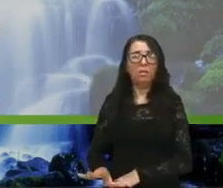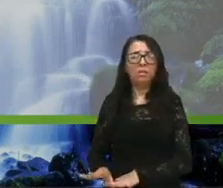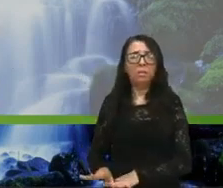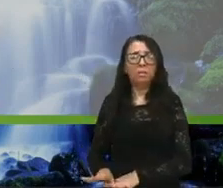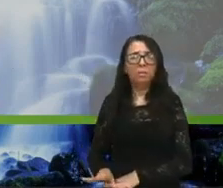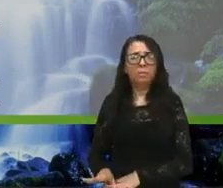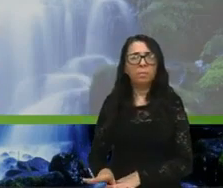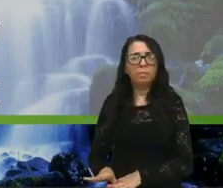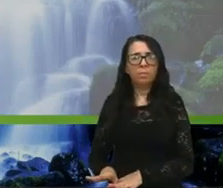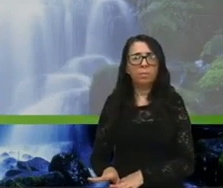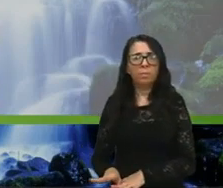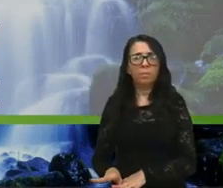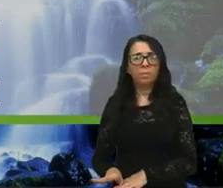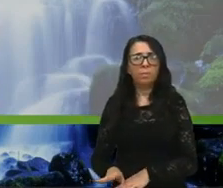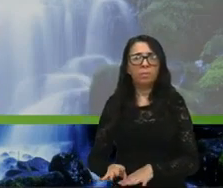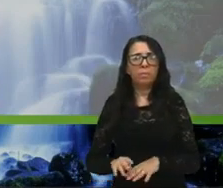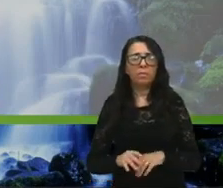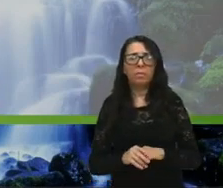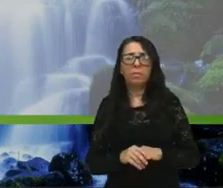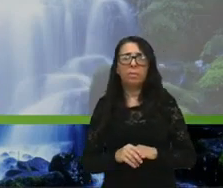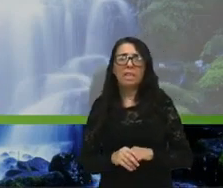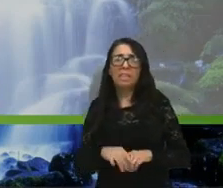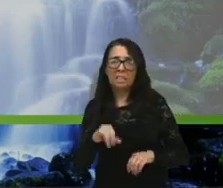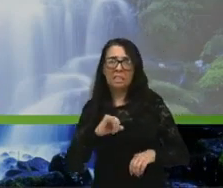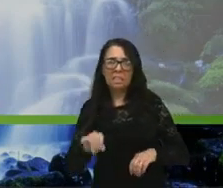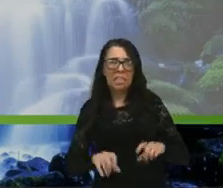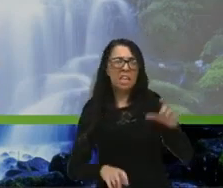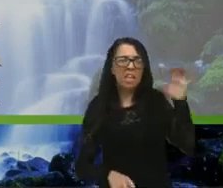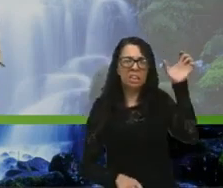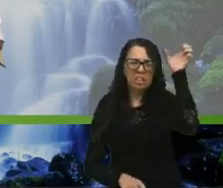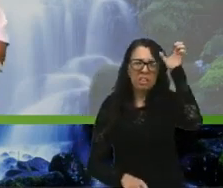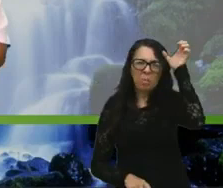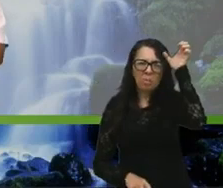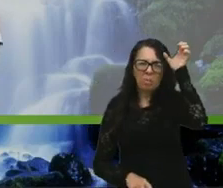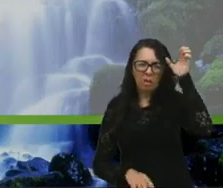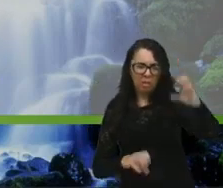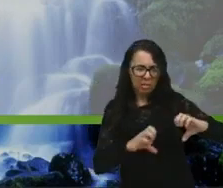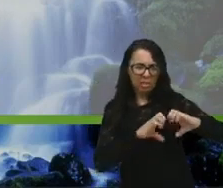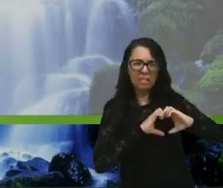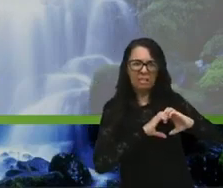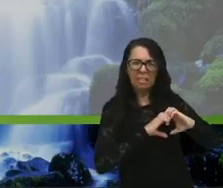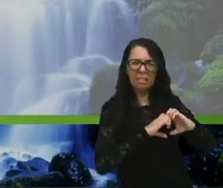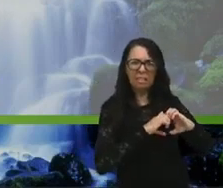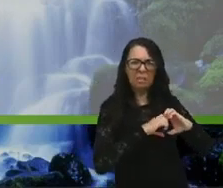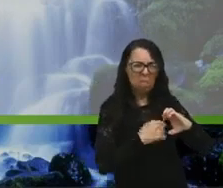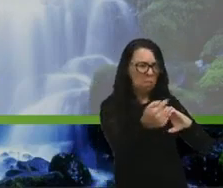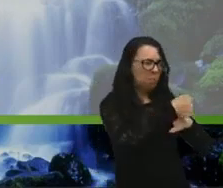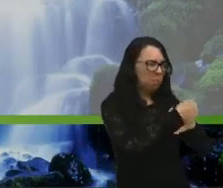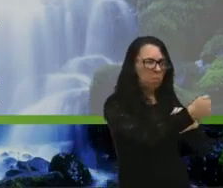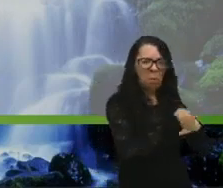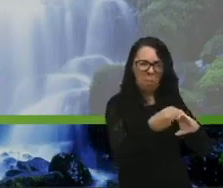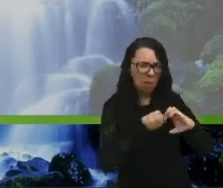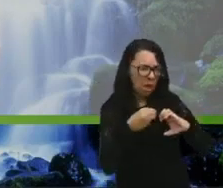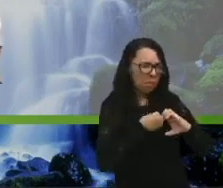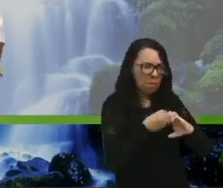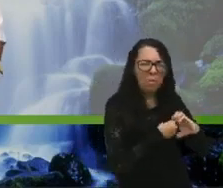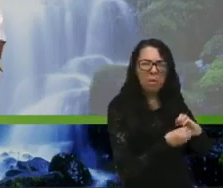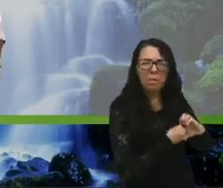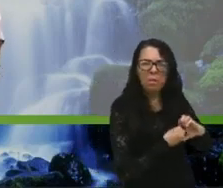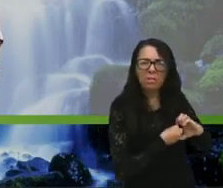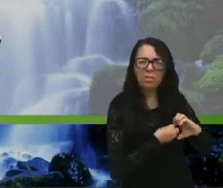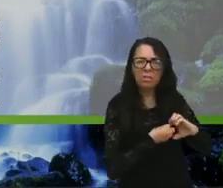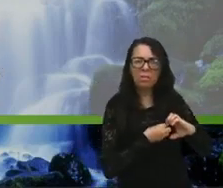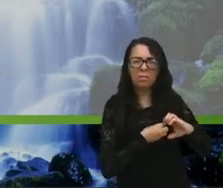Quero propor também que você venha submeter-se ao Espírito Santo, para que a sua vida